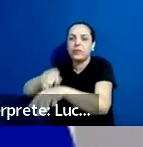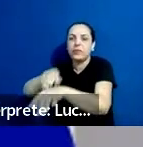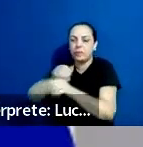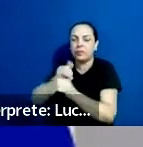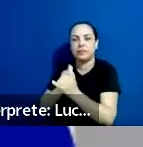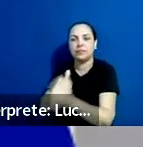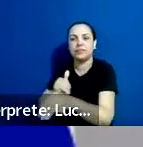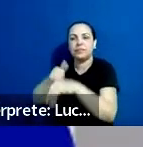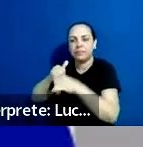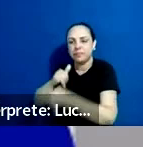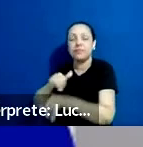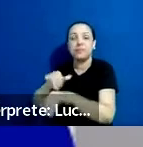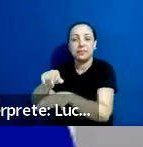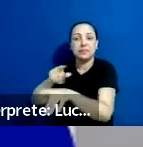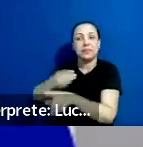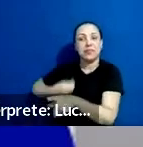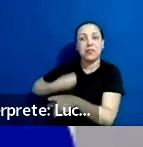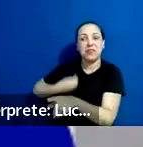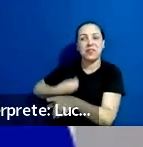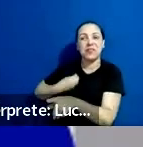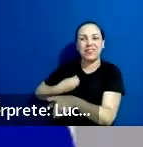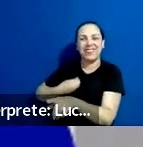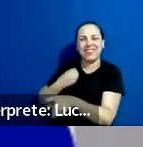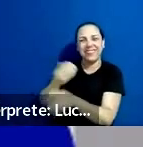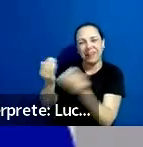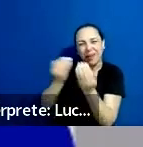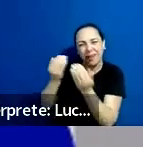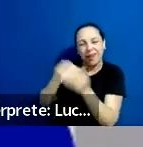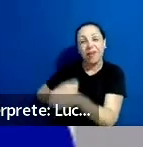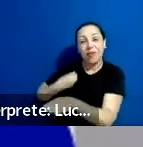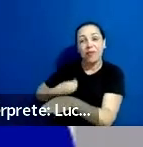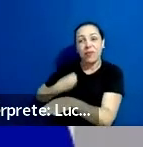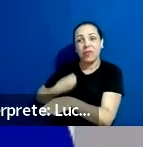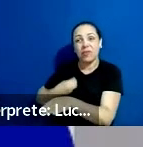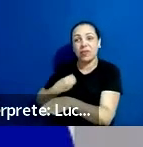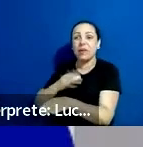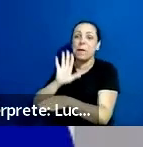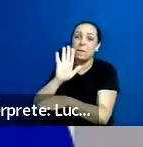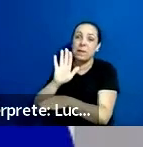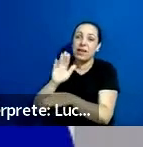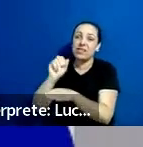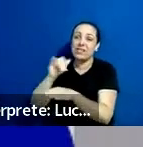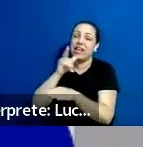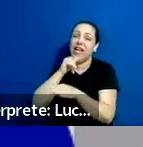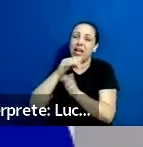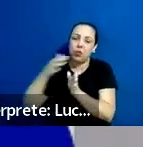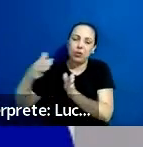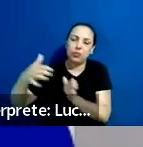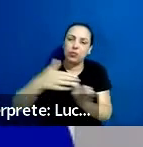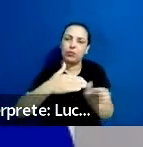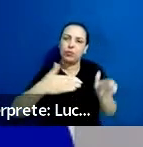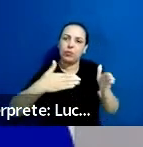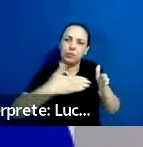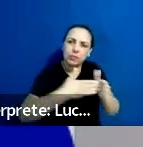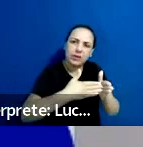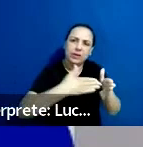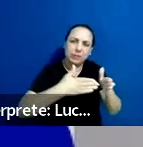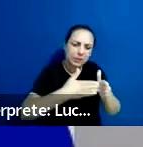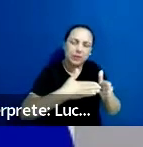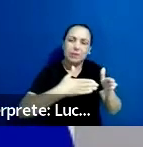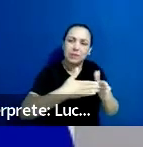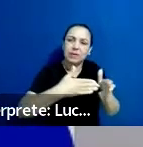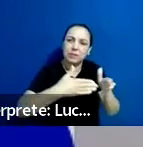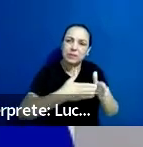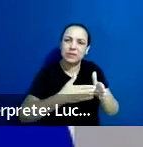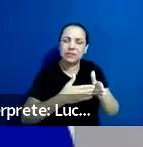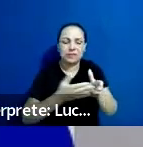da Terra. A água está viva. Só que a água não foi feita para ser transportada. Quando a gente retira essa água de lá, a gente coloca ela numa